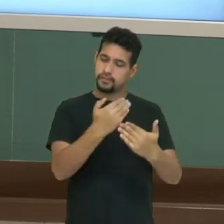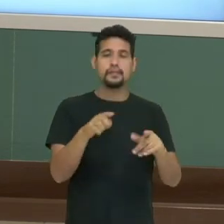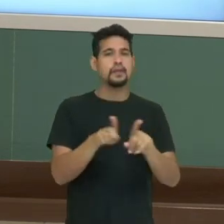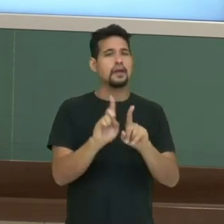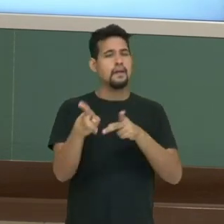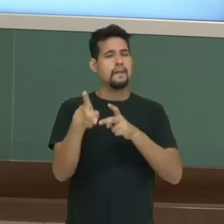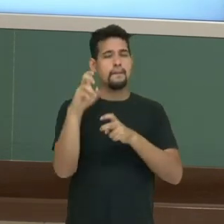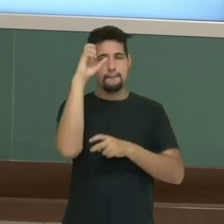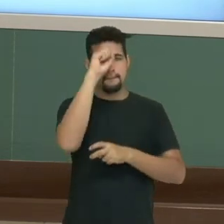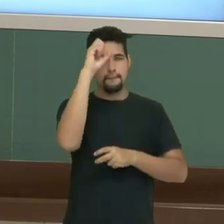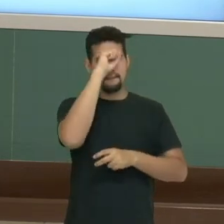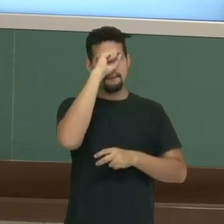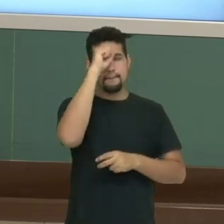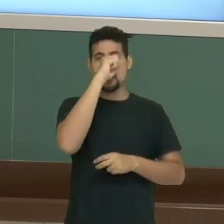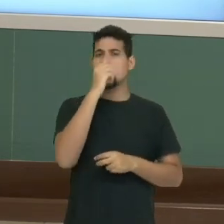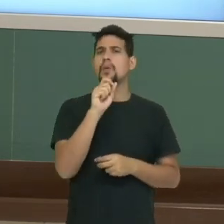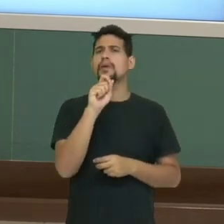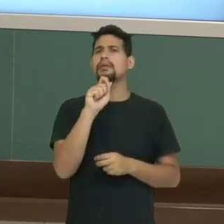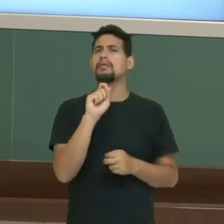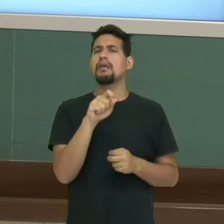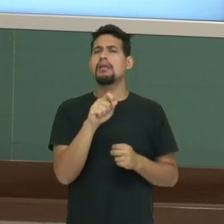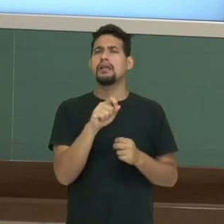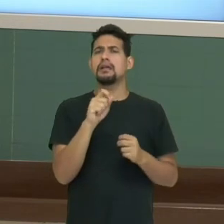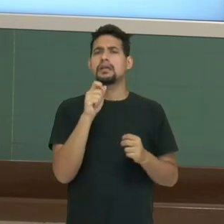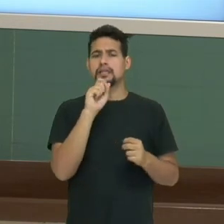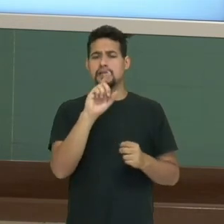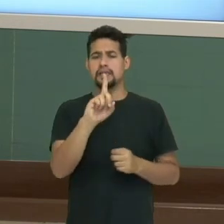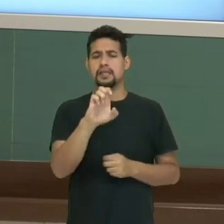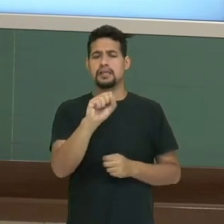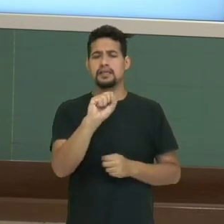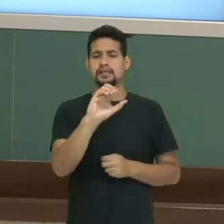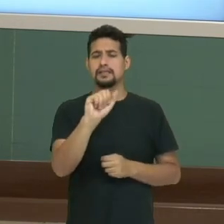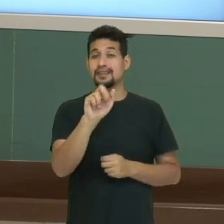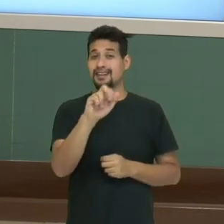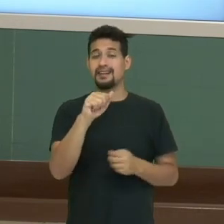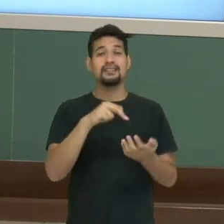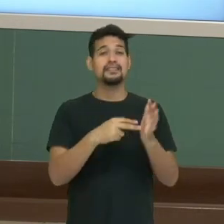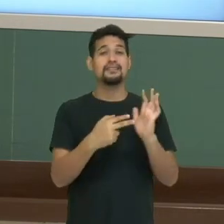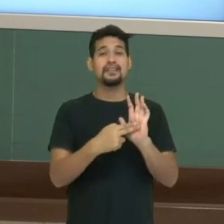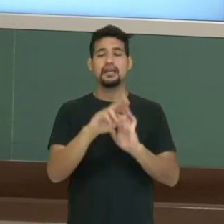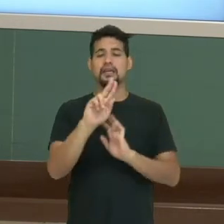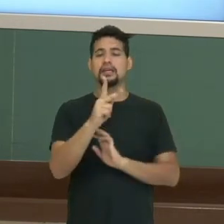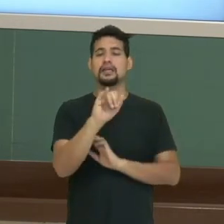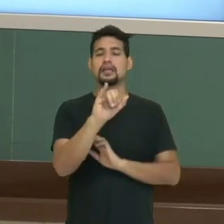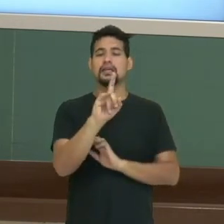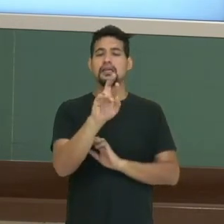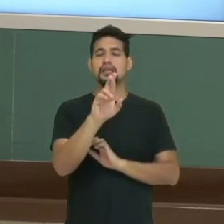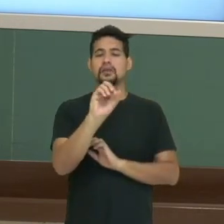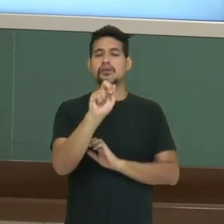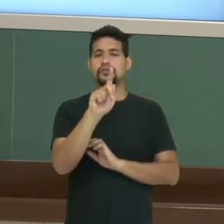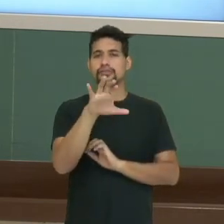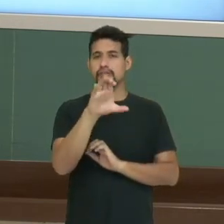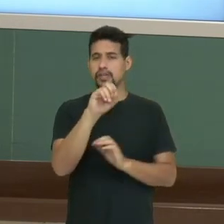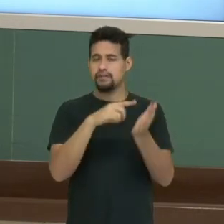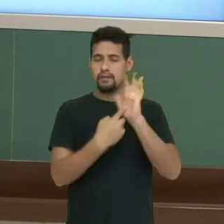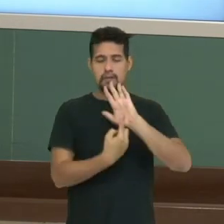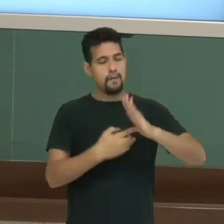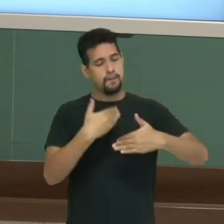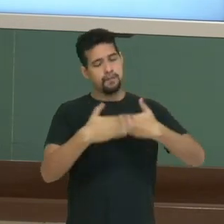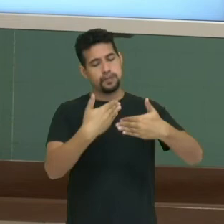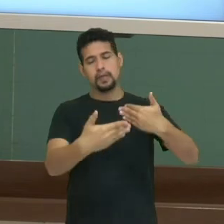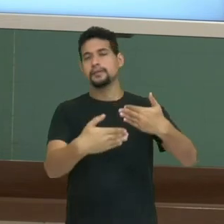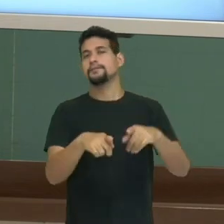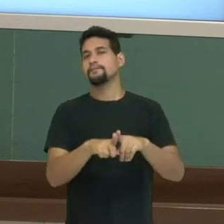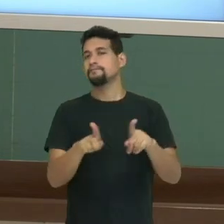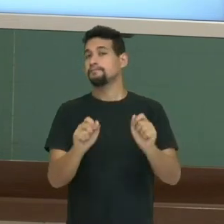vai ver que nesse caso quem vai ser a descarga vai ser o hidrônio ali, então é o hidrogênio que vai aparecer nesse processo aí